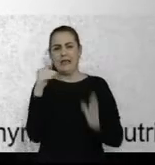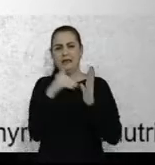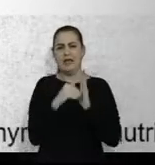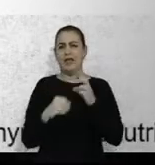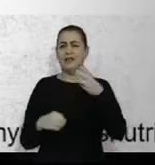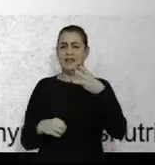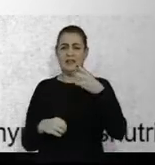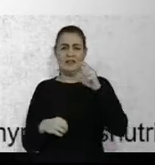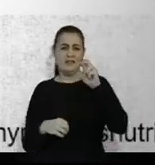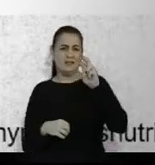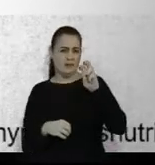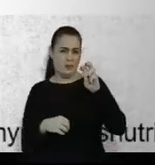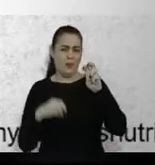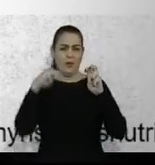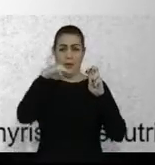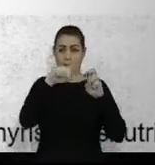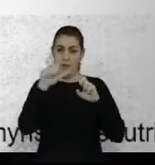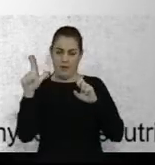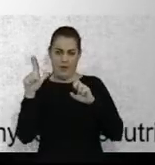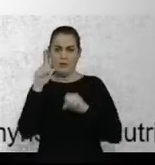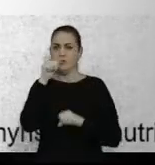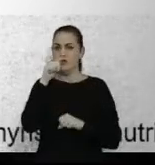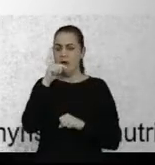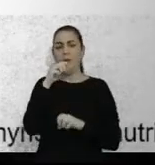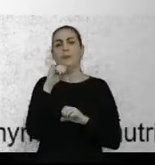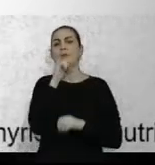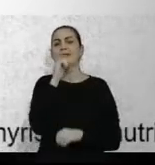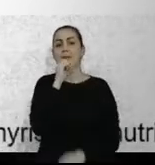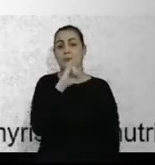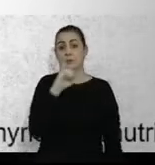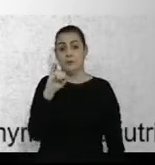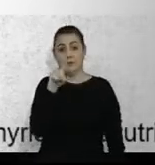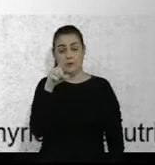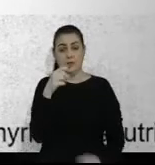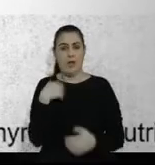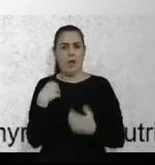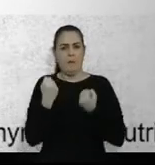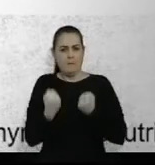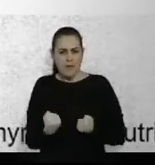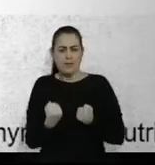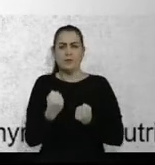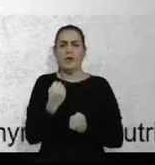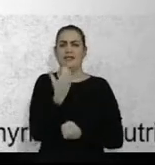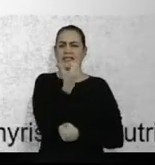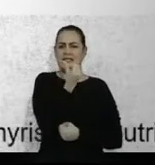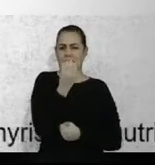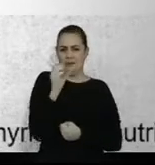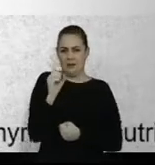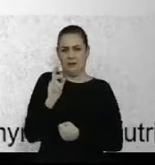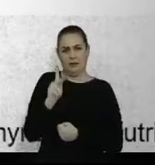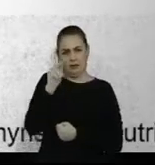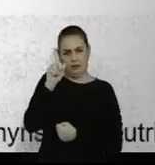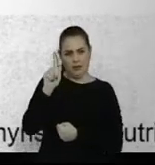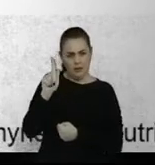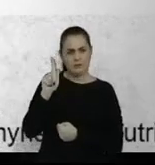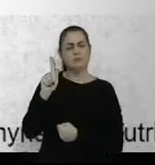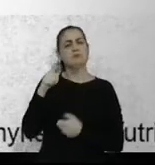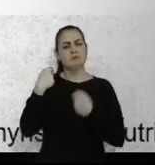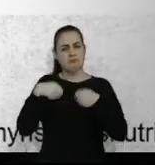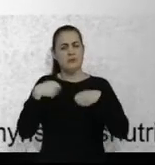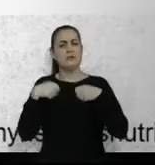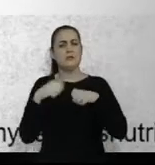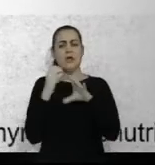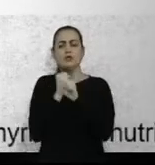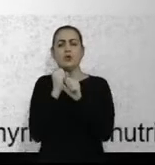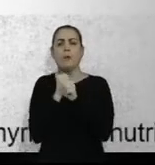se você pesa 60 quilos e calcular por 30, vai dar 1,8 litro por dia. E eu sempre oriento que não conte o que toma